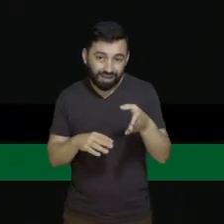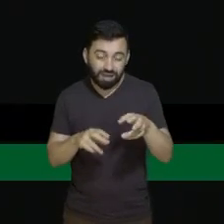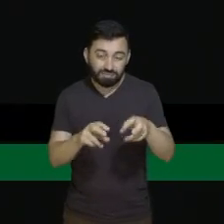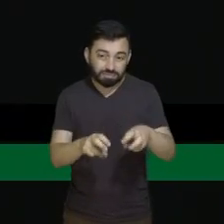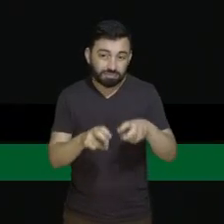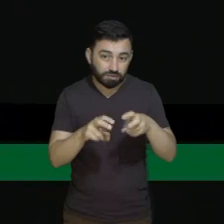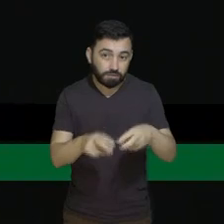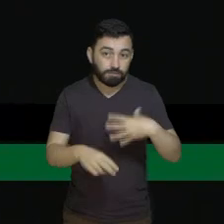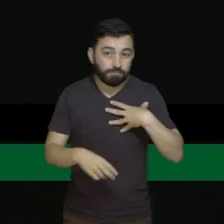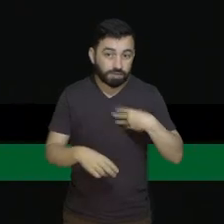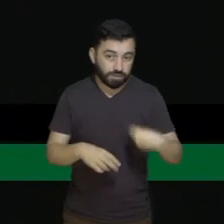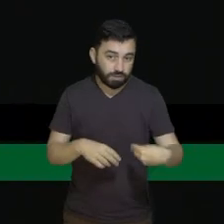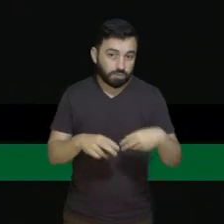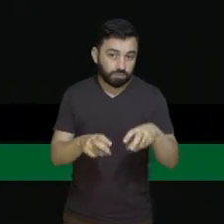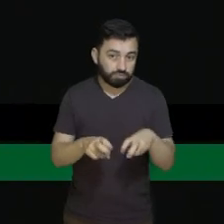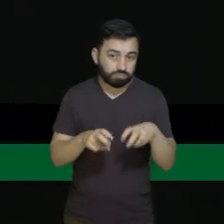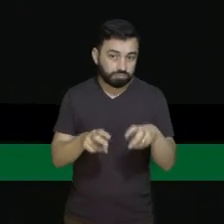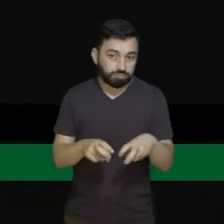de agricultores